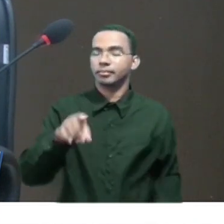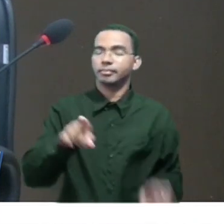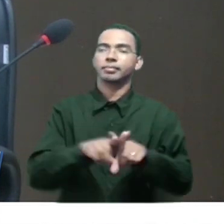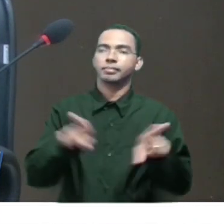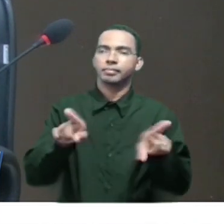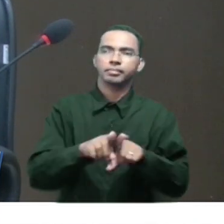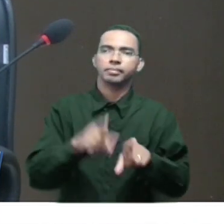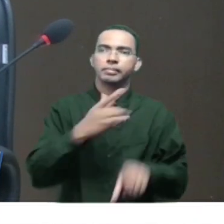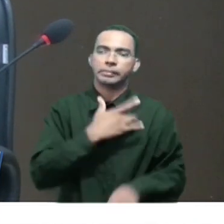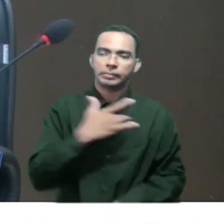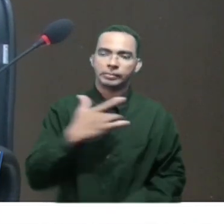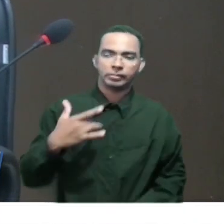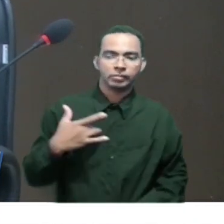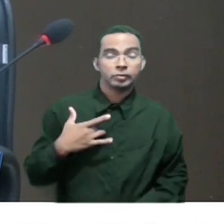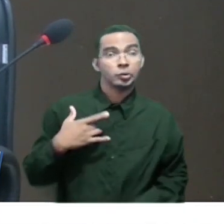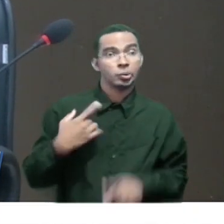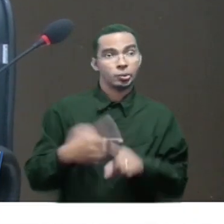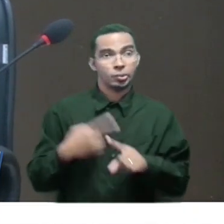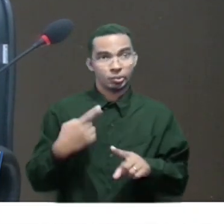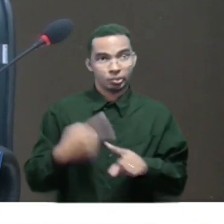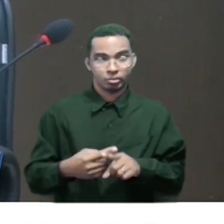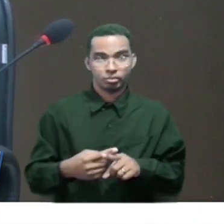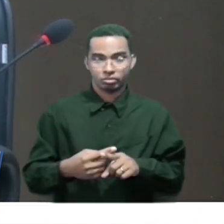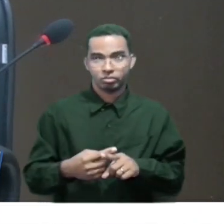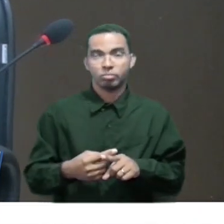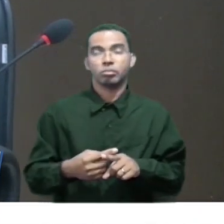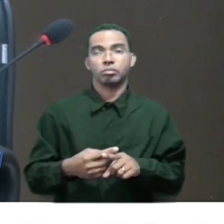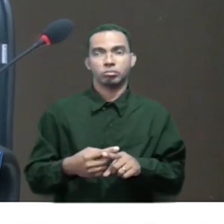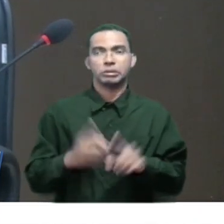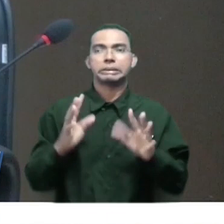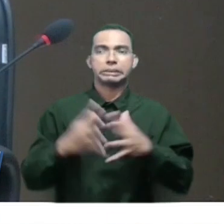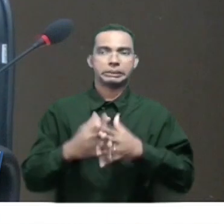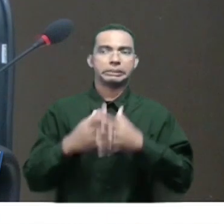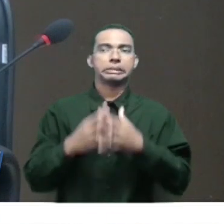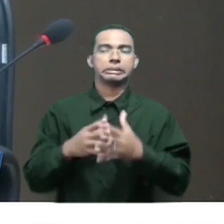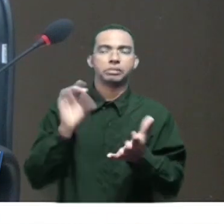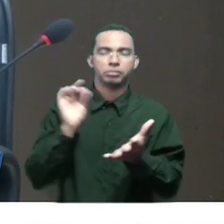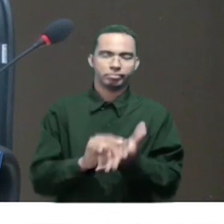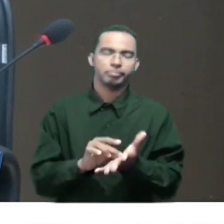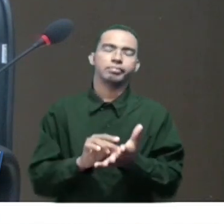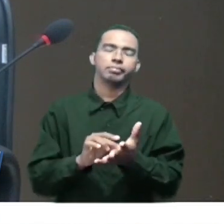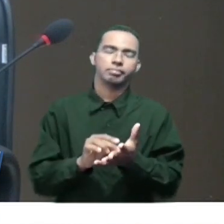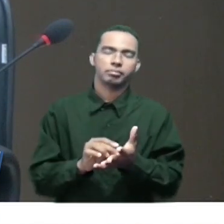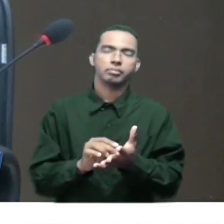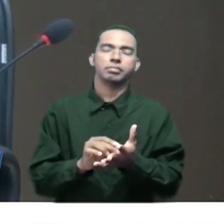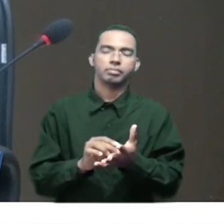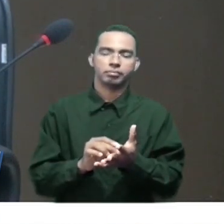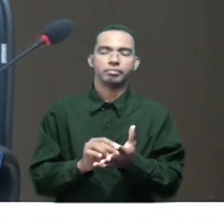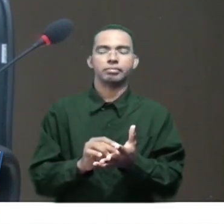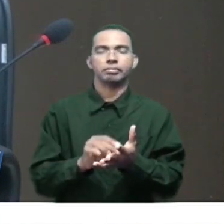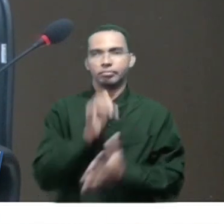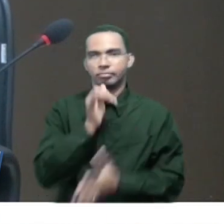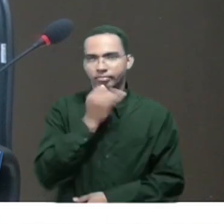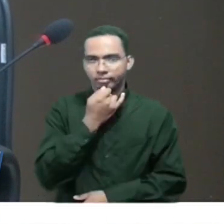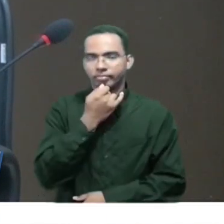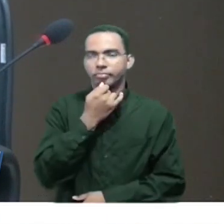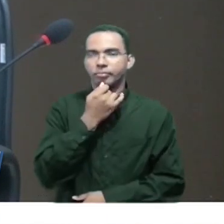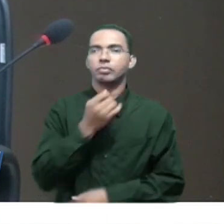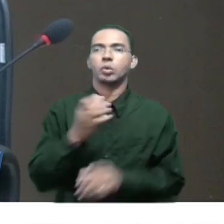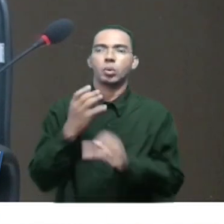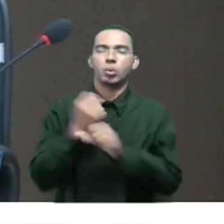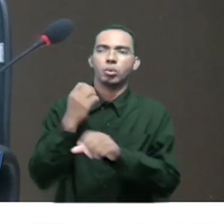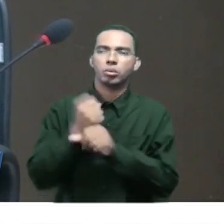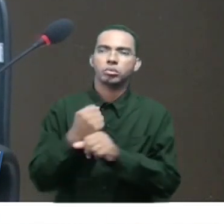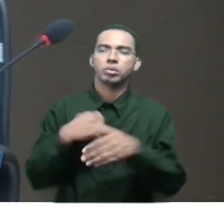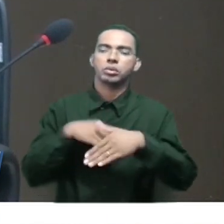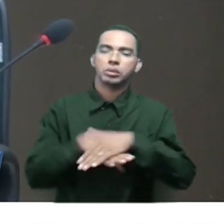saúde, porque a questão está complicada realmente. Pasme, o orçamento do ano passado sobrou